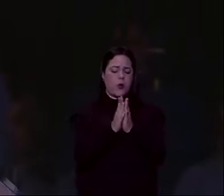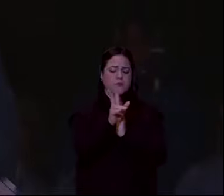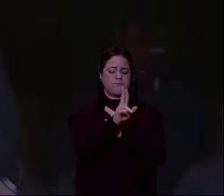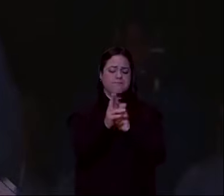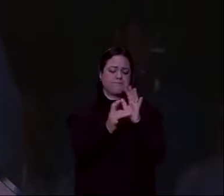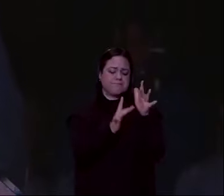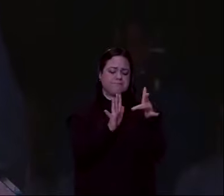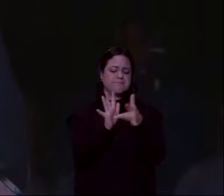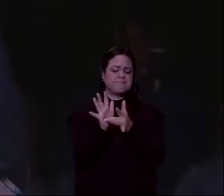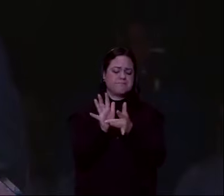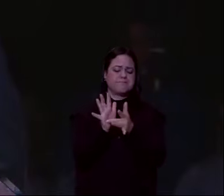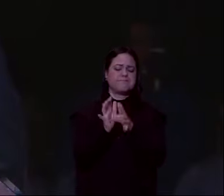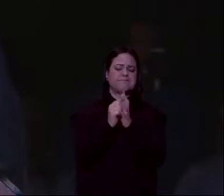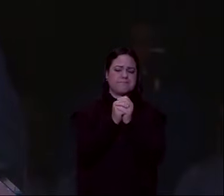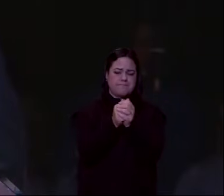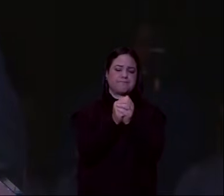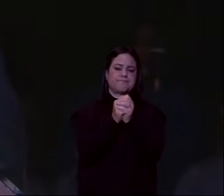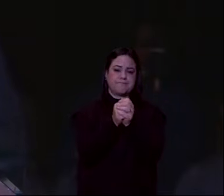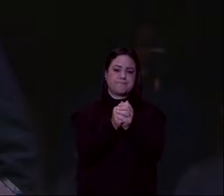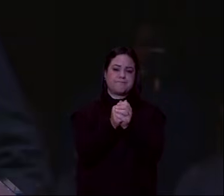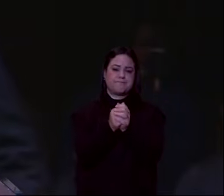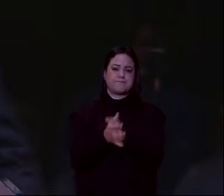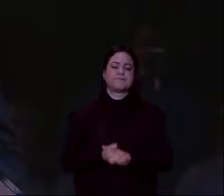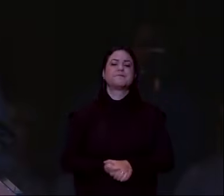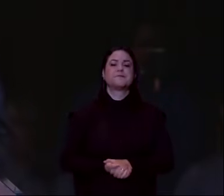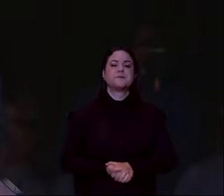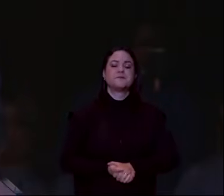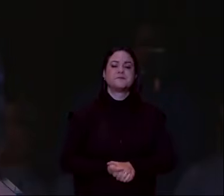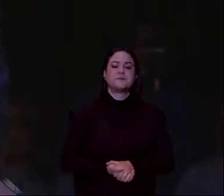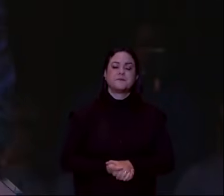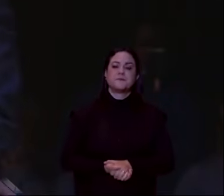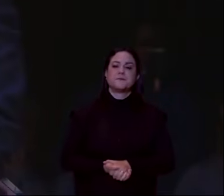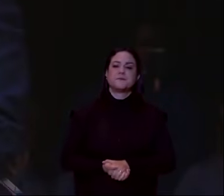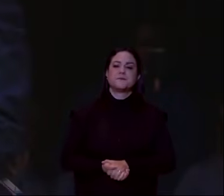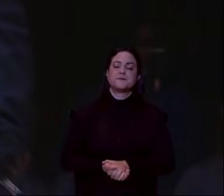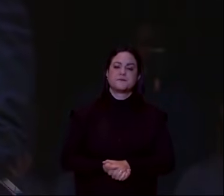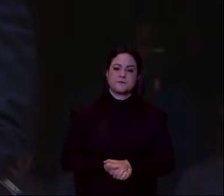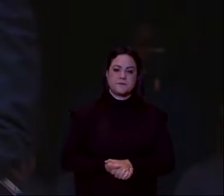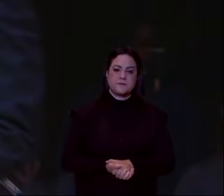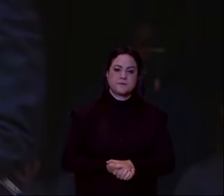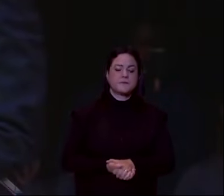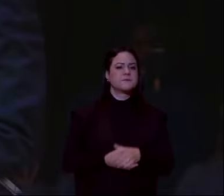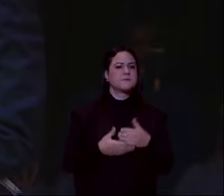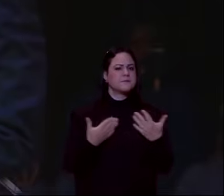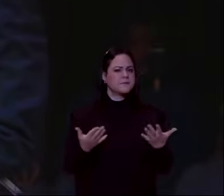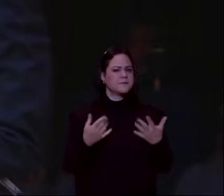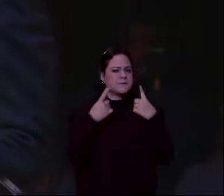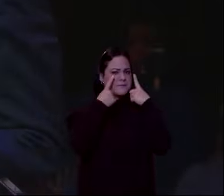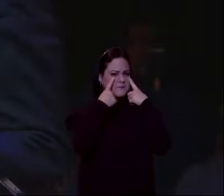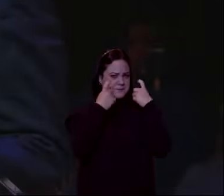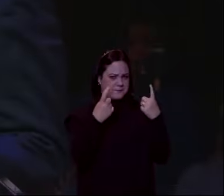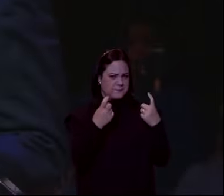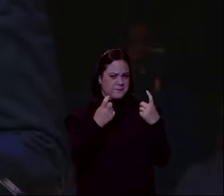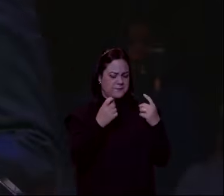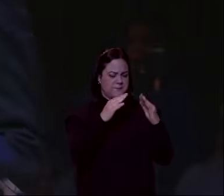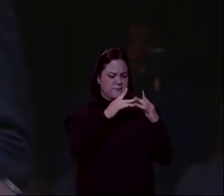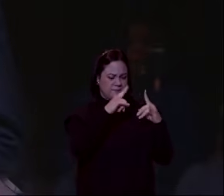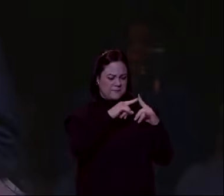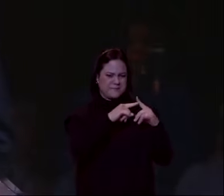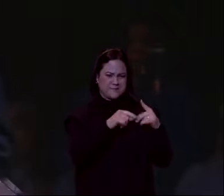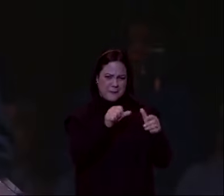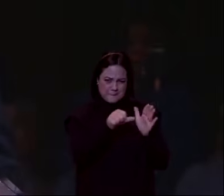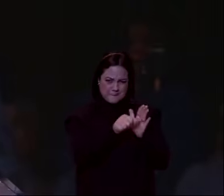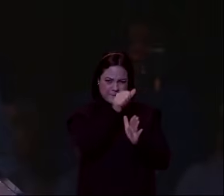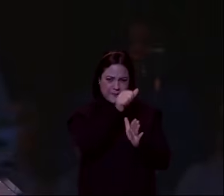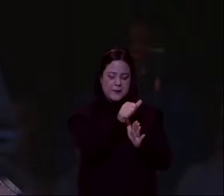nome de Jesus. Amém e amém. É interessante que a igreja primitiva não